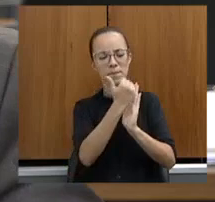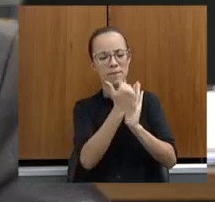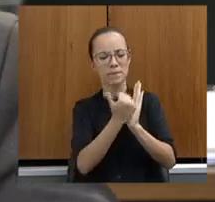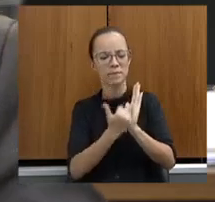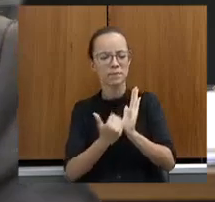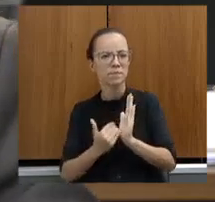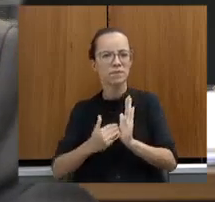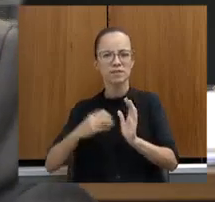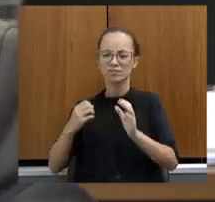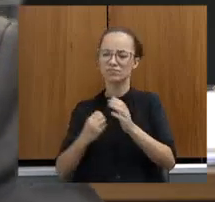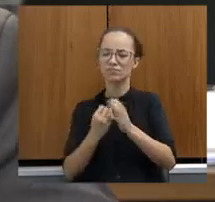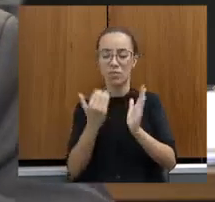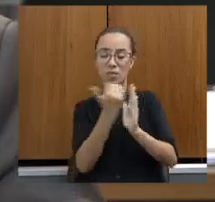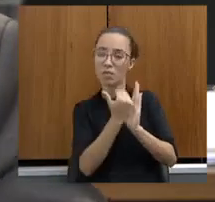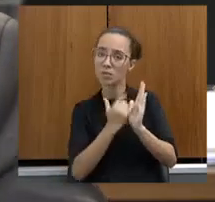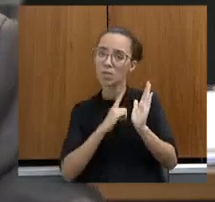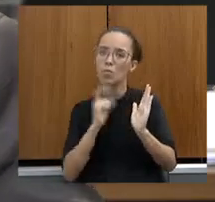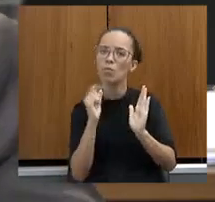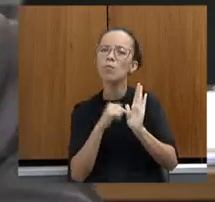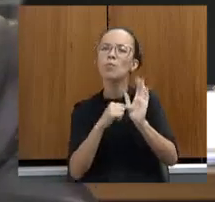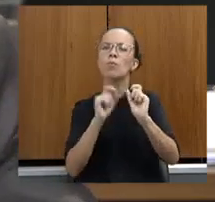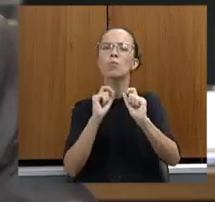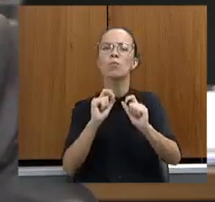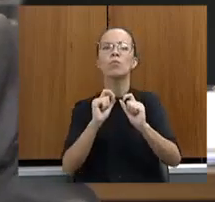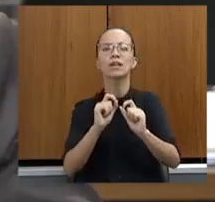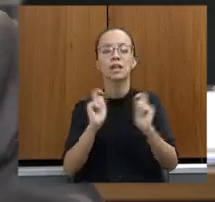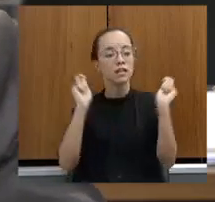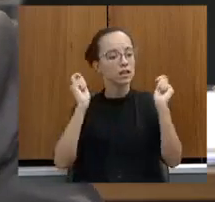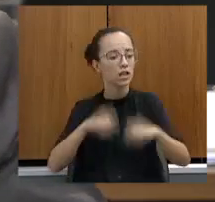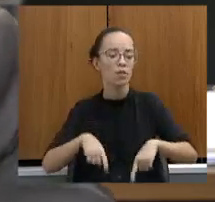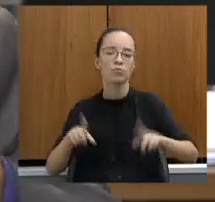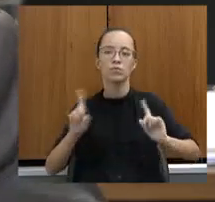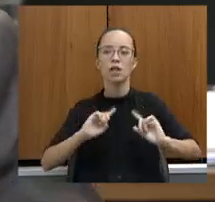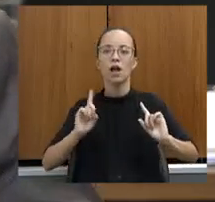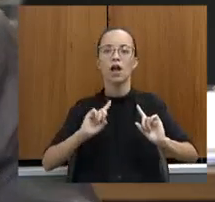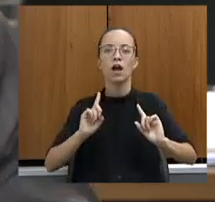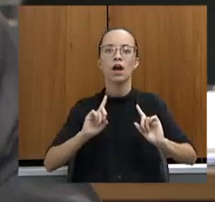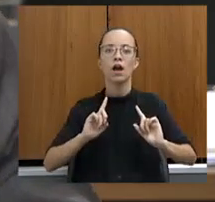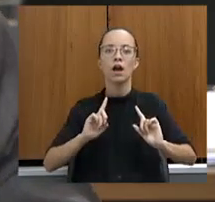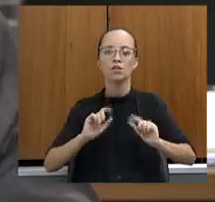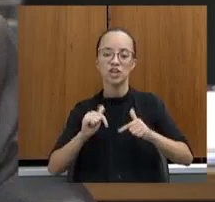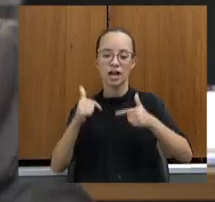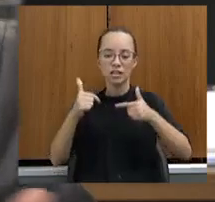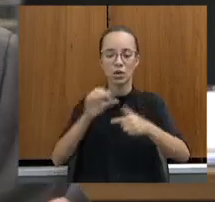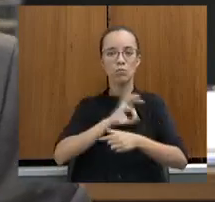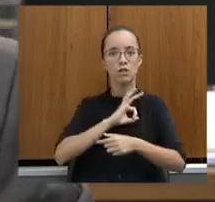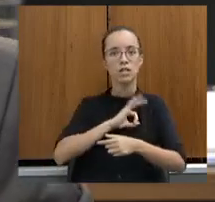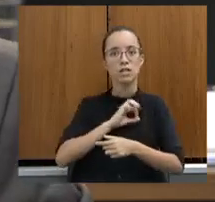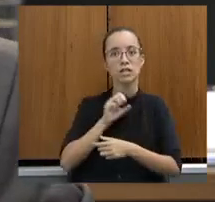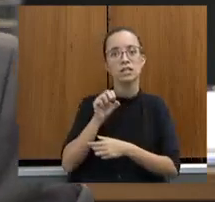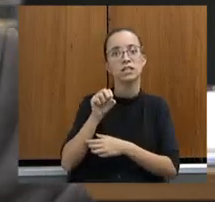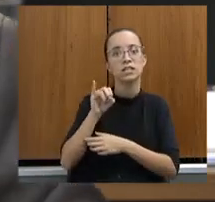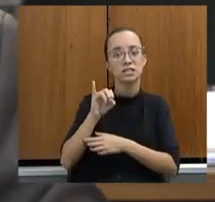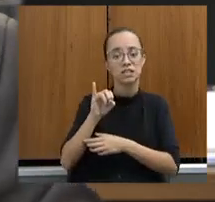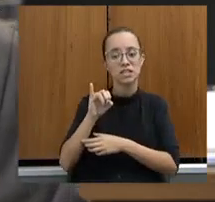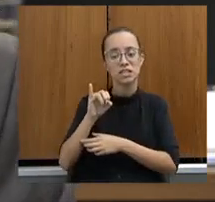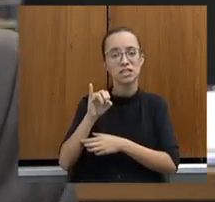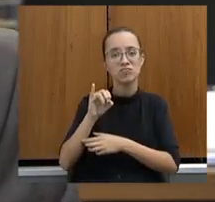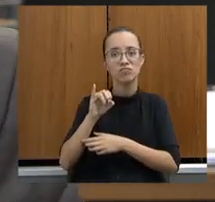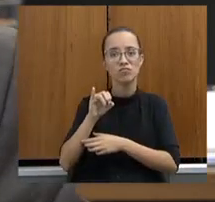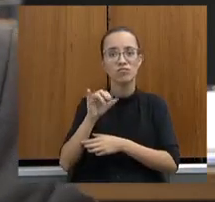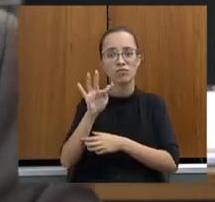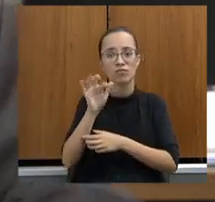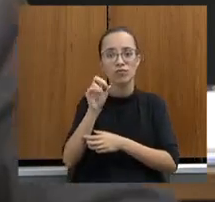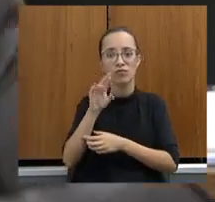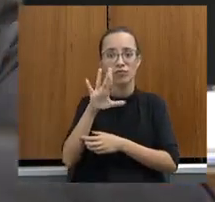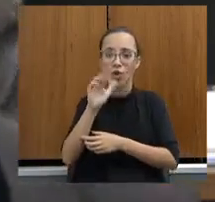oficiais superiores que diz o seguinte não há a mínima possibilidade de ação policial sem supremacia de força não foi